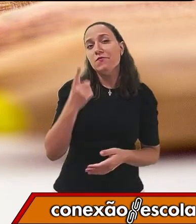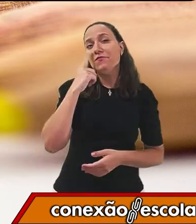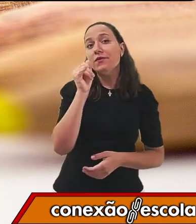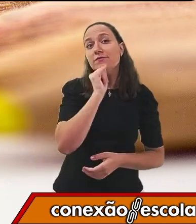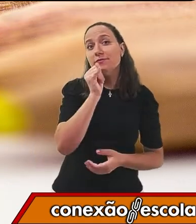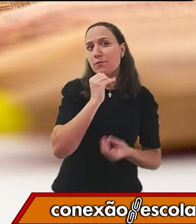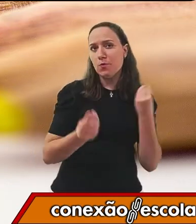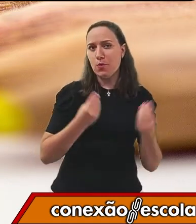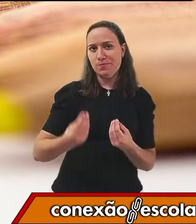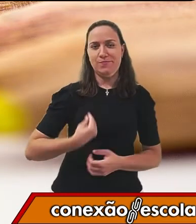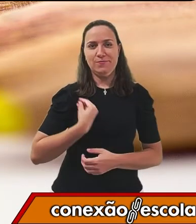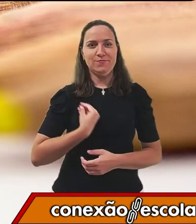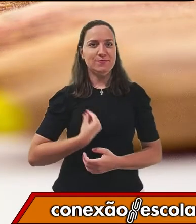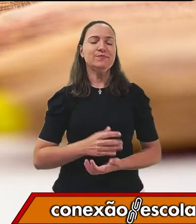vivos?